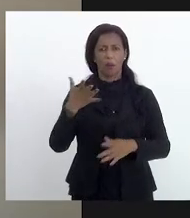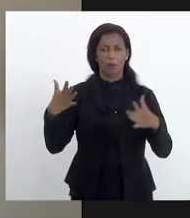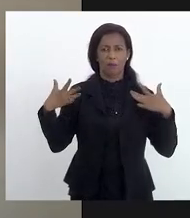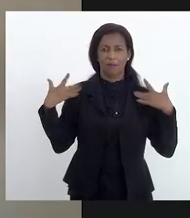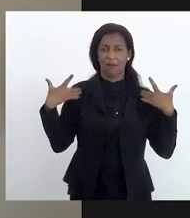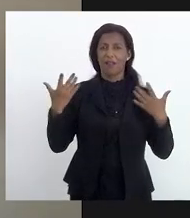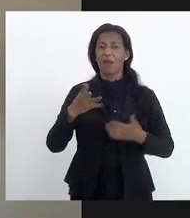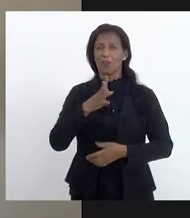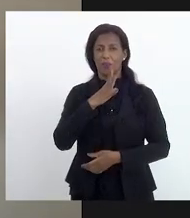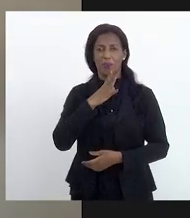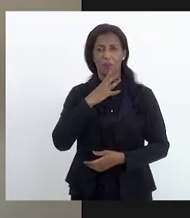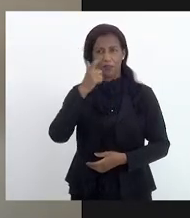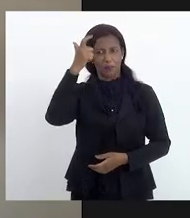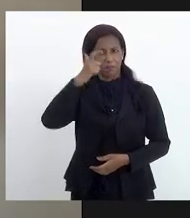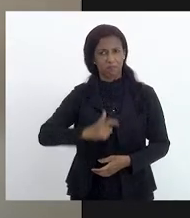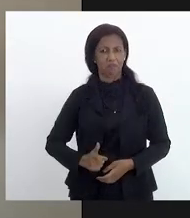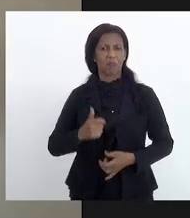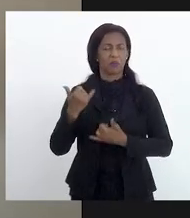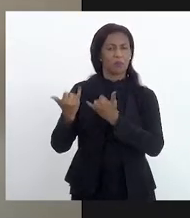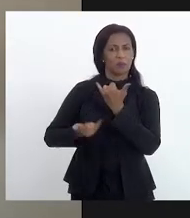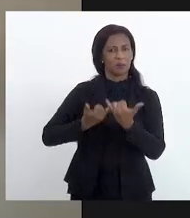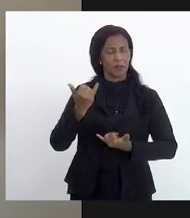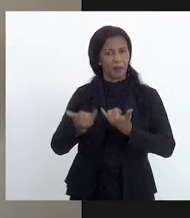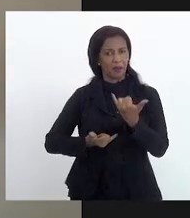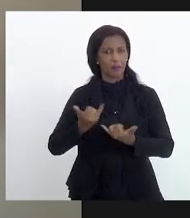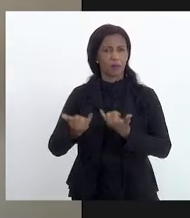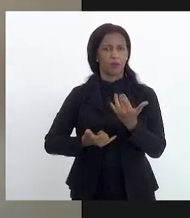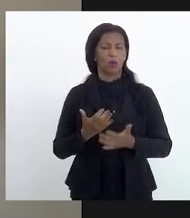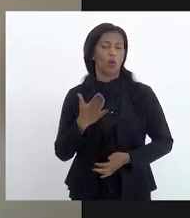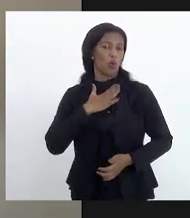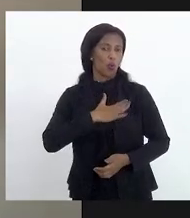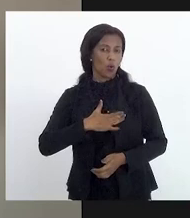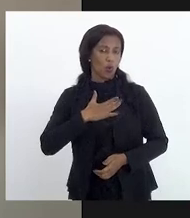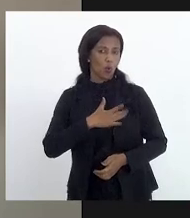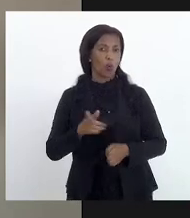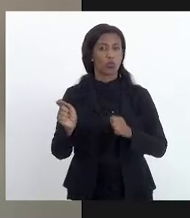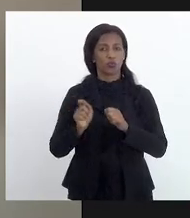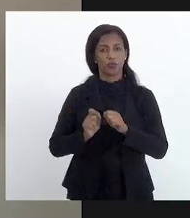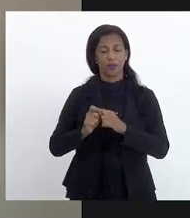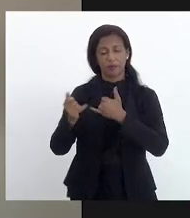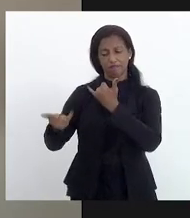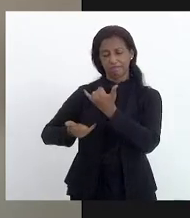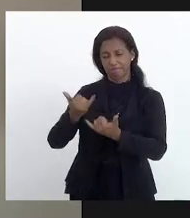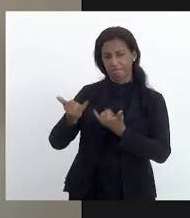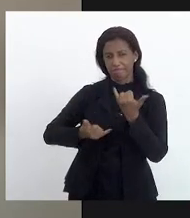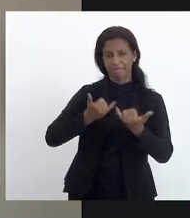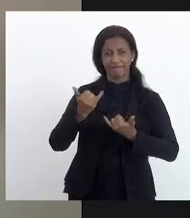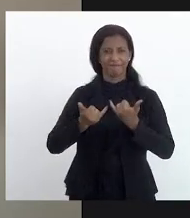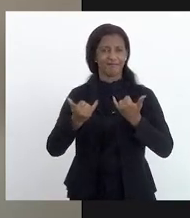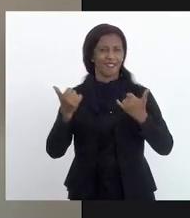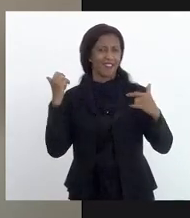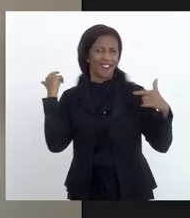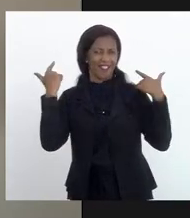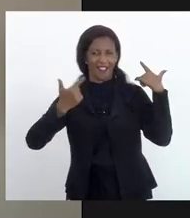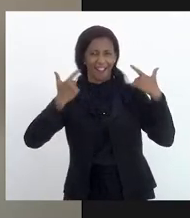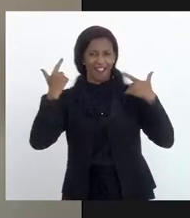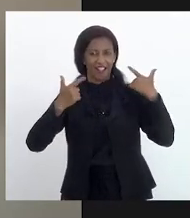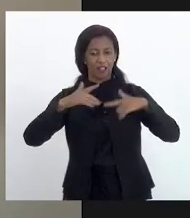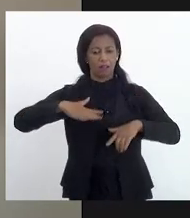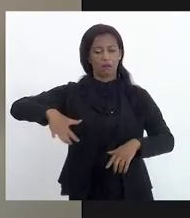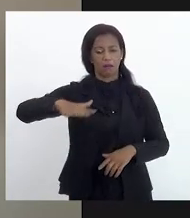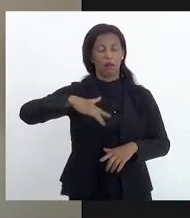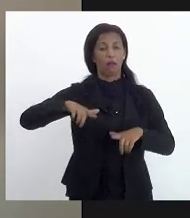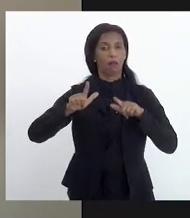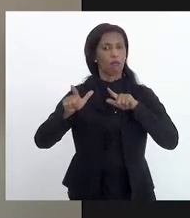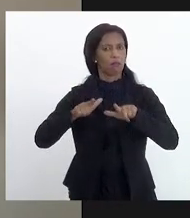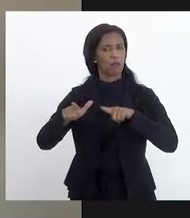conhece sabe, sou muito brincalhona, gosto de fazer brincadeiras, descontrair o ambiente de trabalho, mas